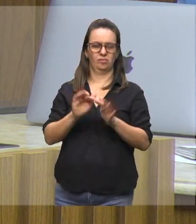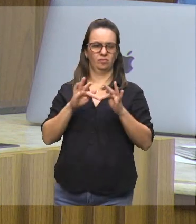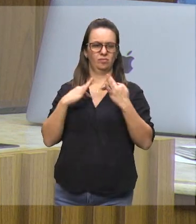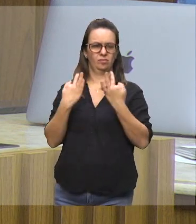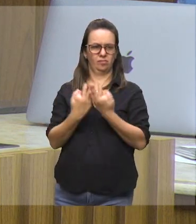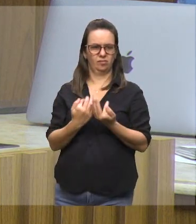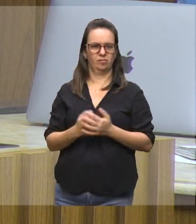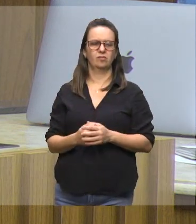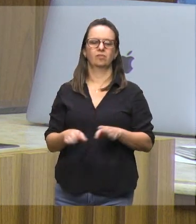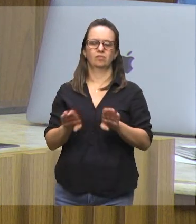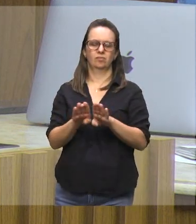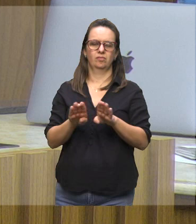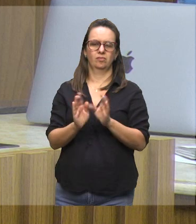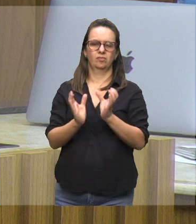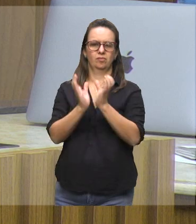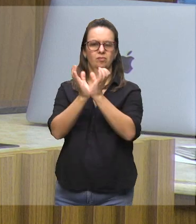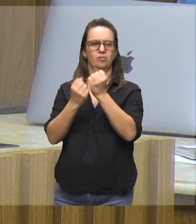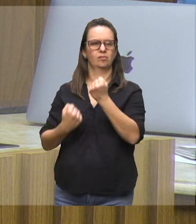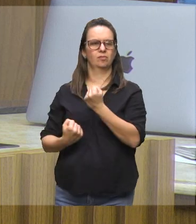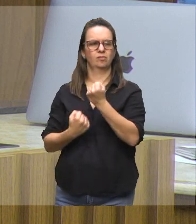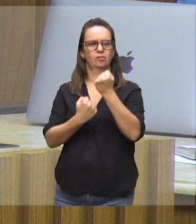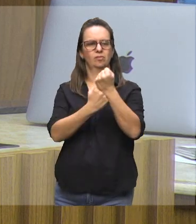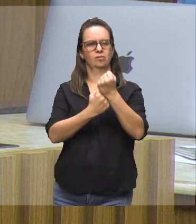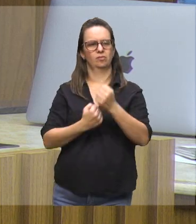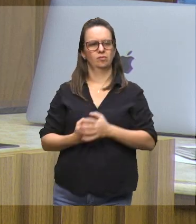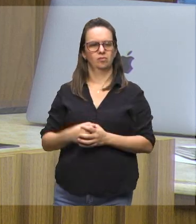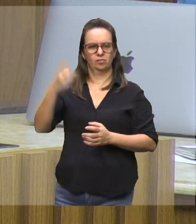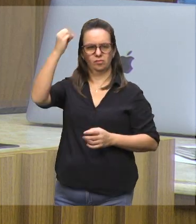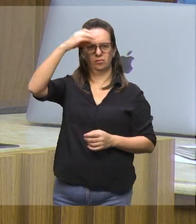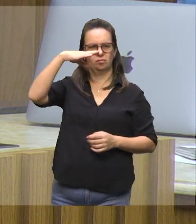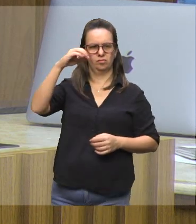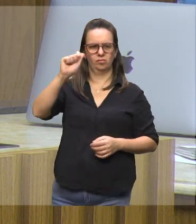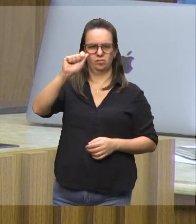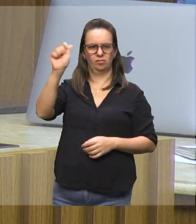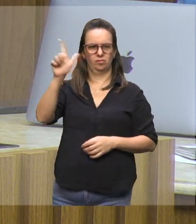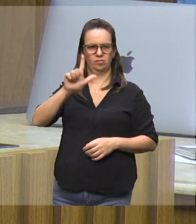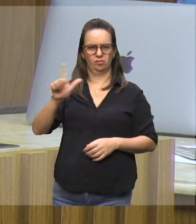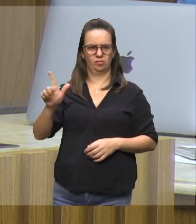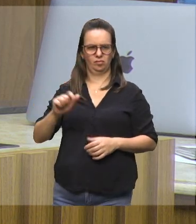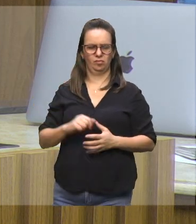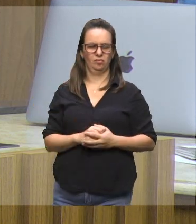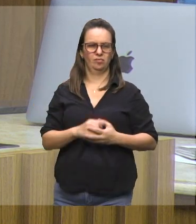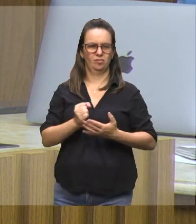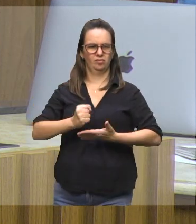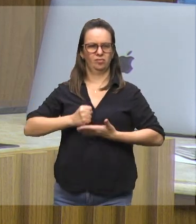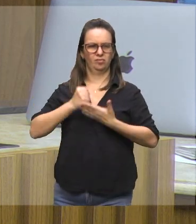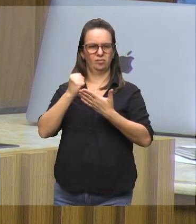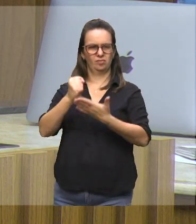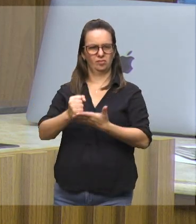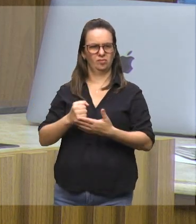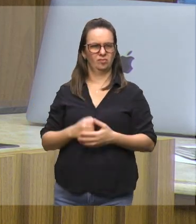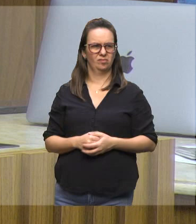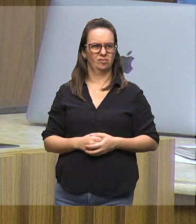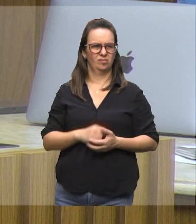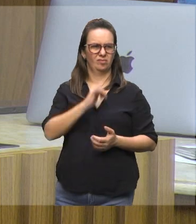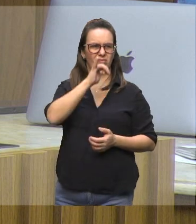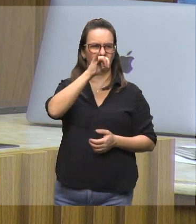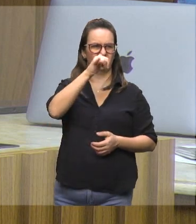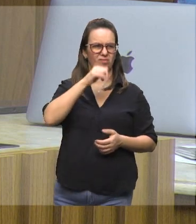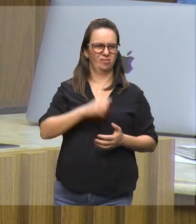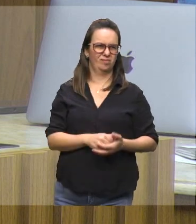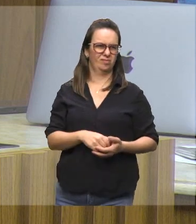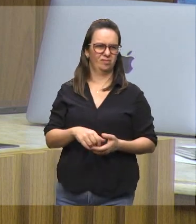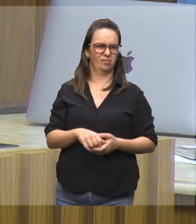Azul, que também faz um trabalho junto aos familiares de dependente químico. Falando em amor exigente, logo lembro aqui